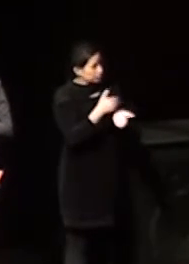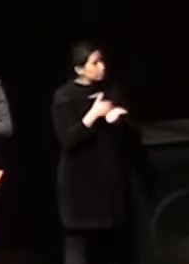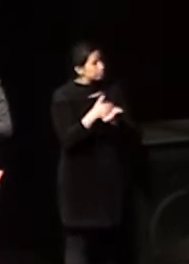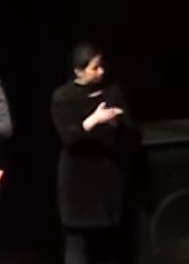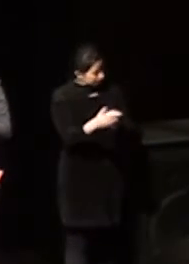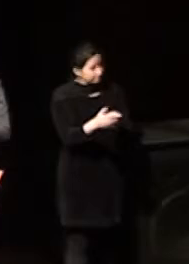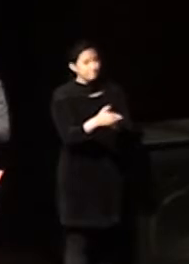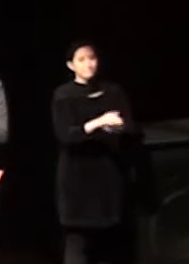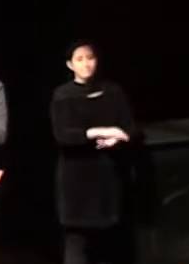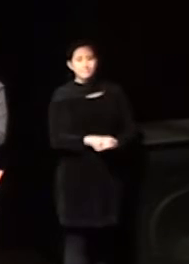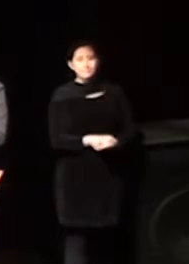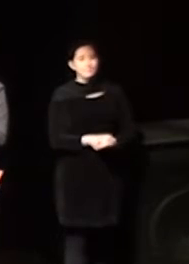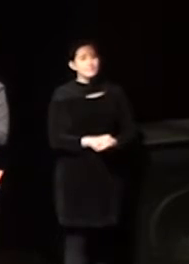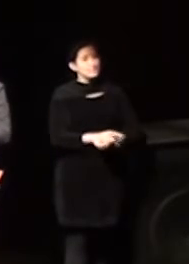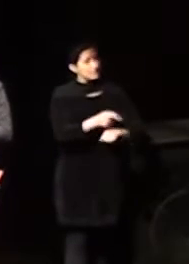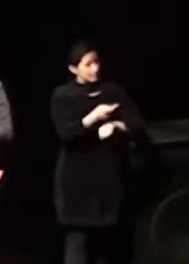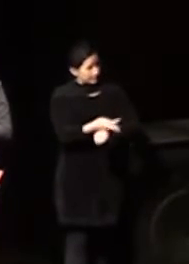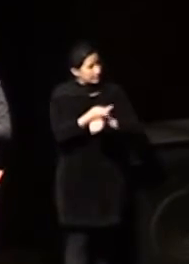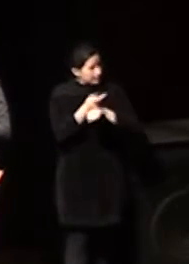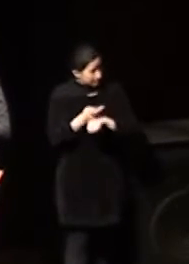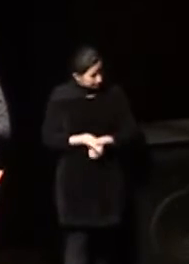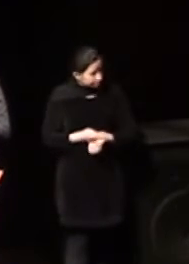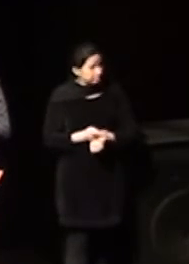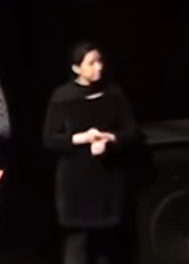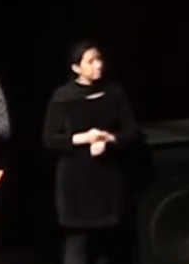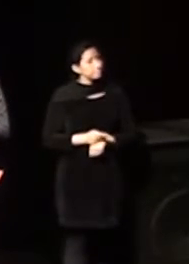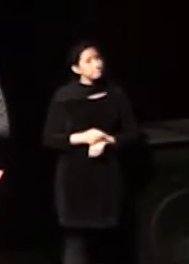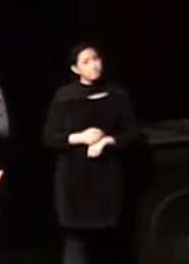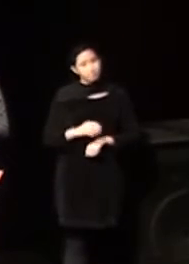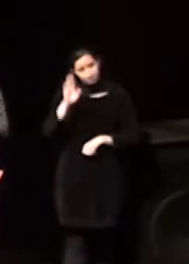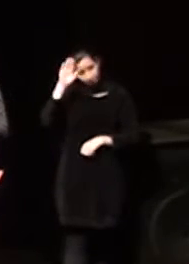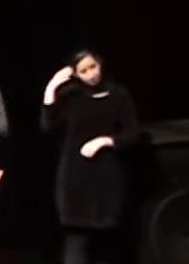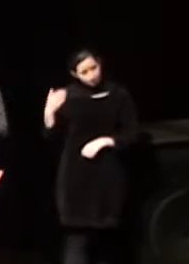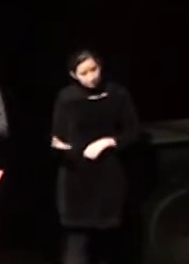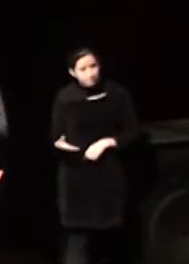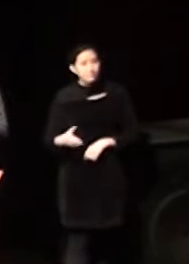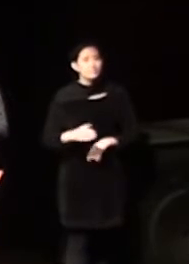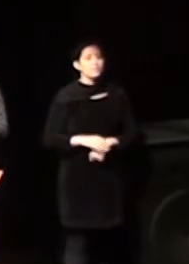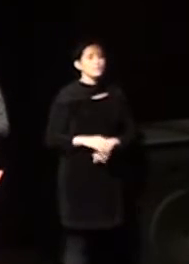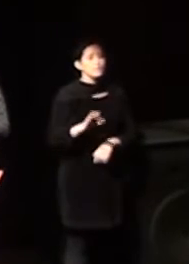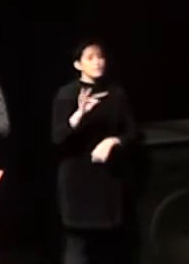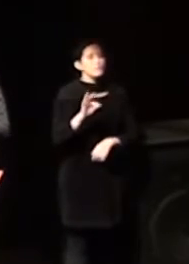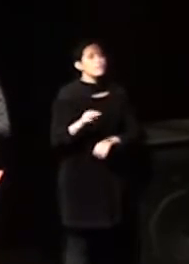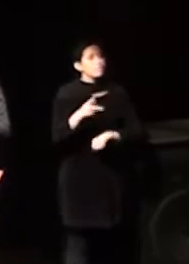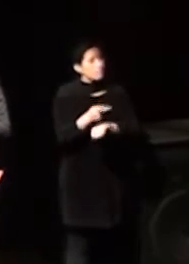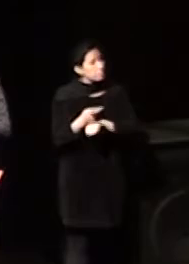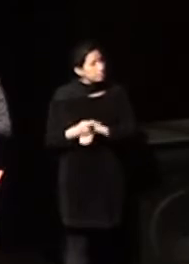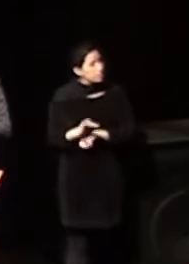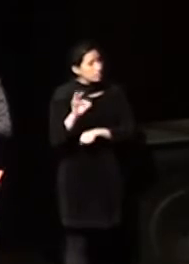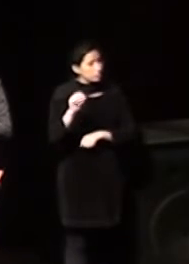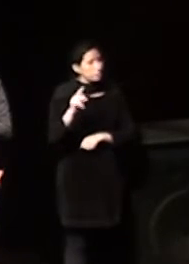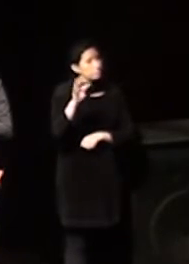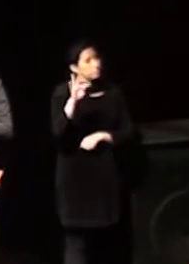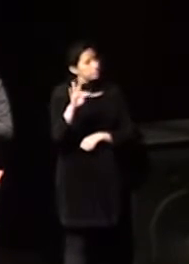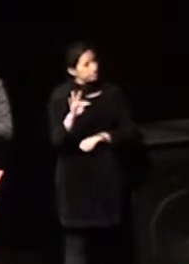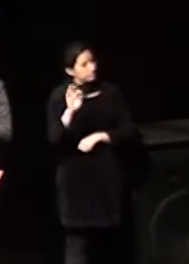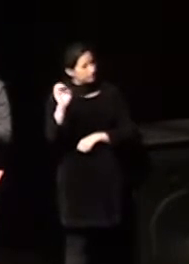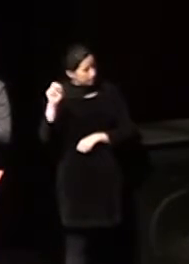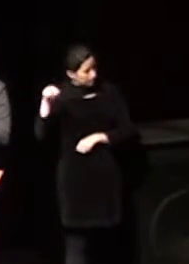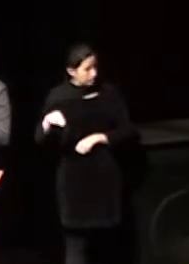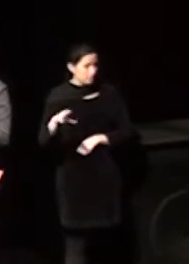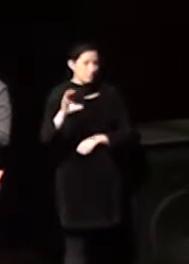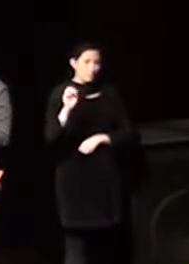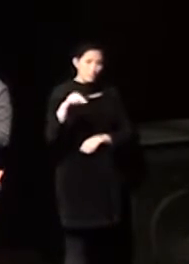Então, com os premiados para a menção honrosa do prêmio Top 10 da Contemporartes.